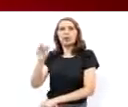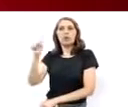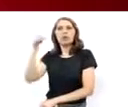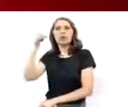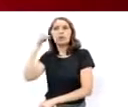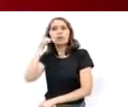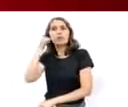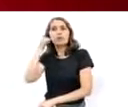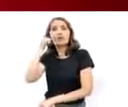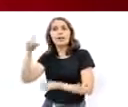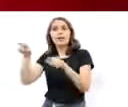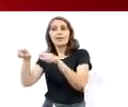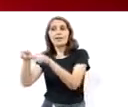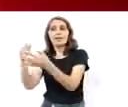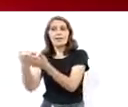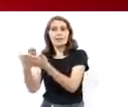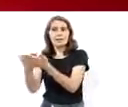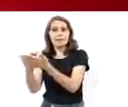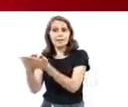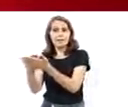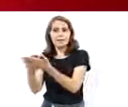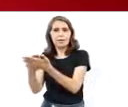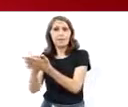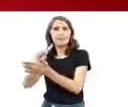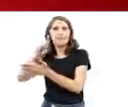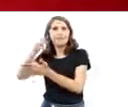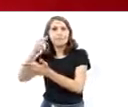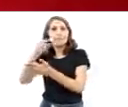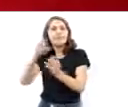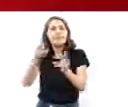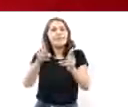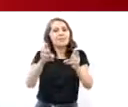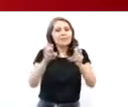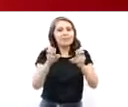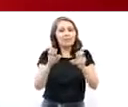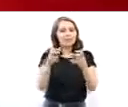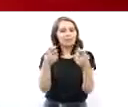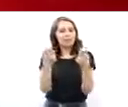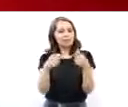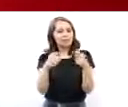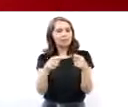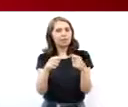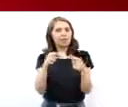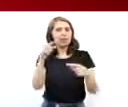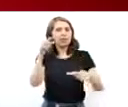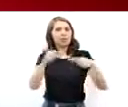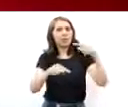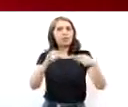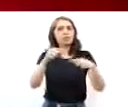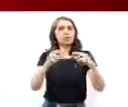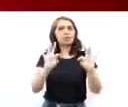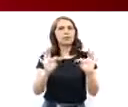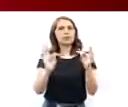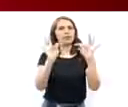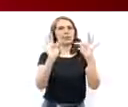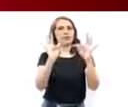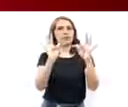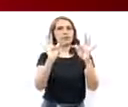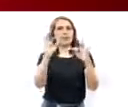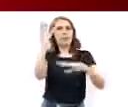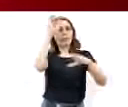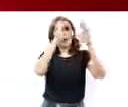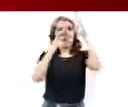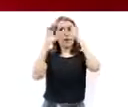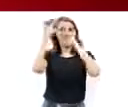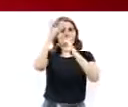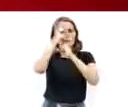que você precisava desse recurso para poder aprender. Então, quanto é necessário as tecnologias